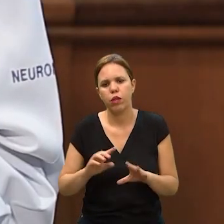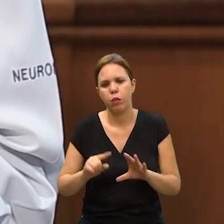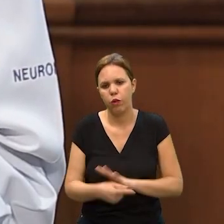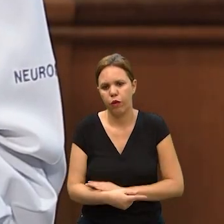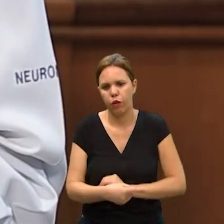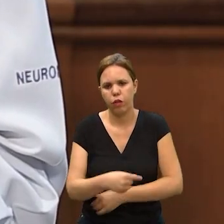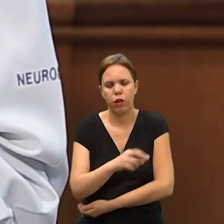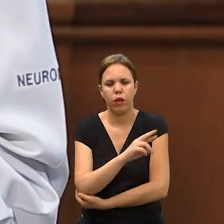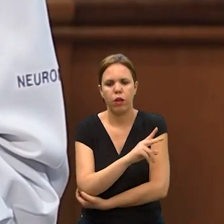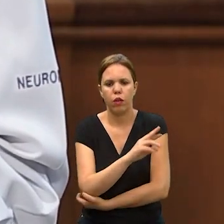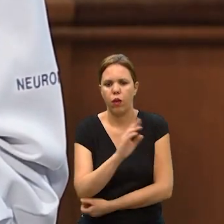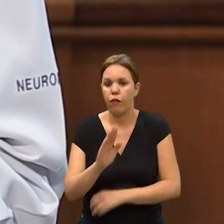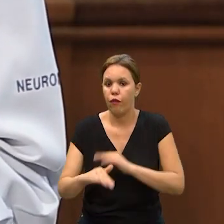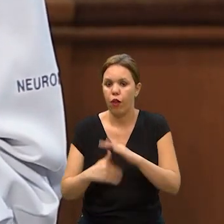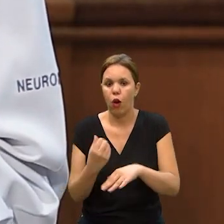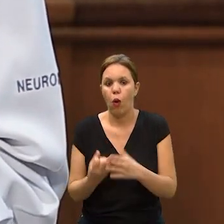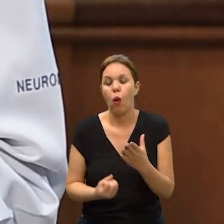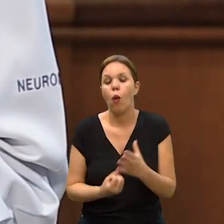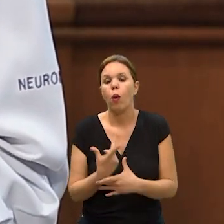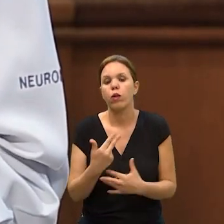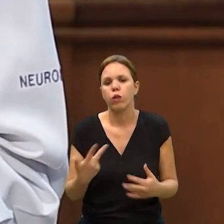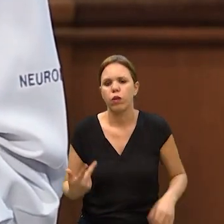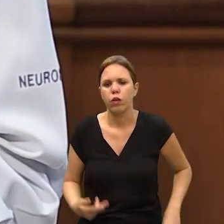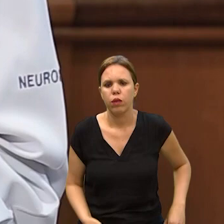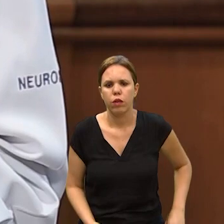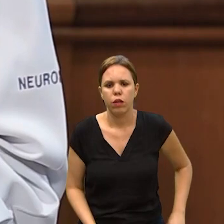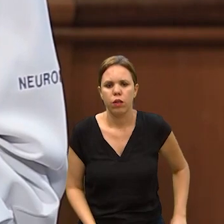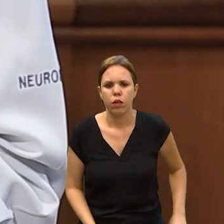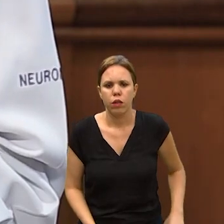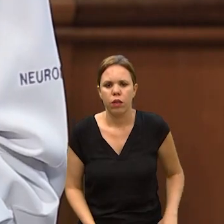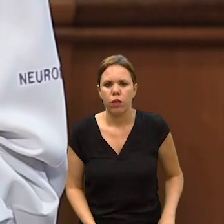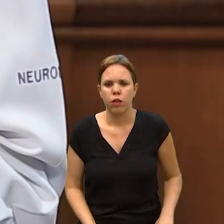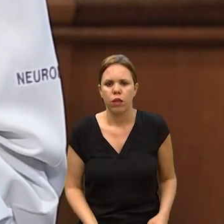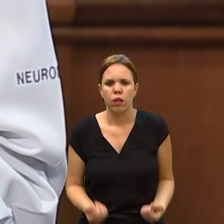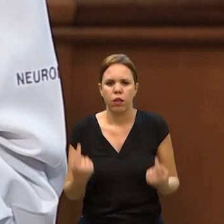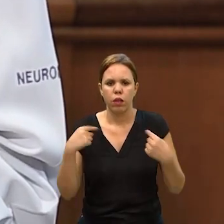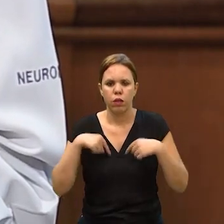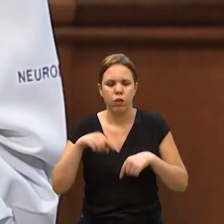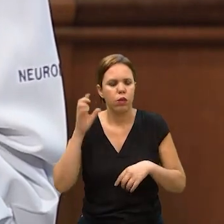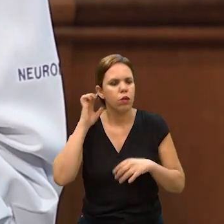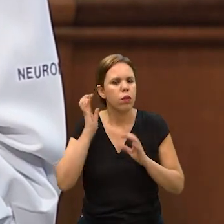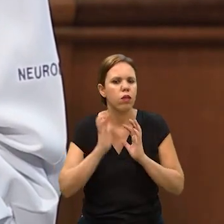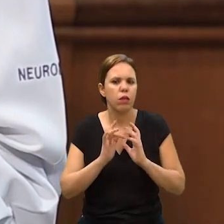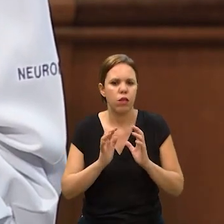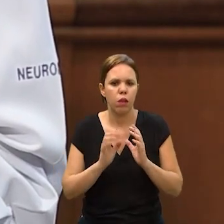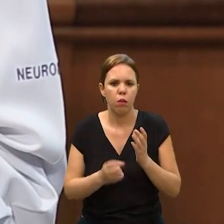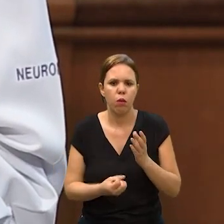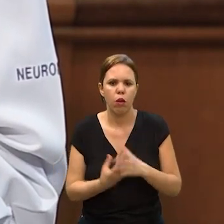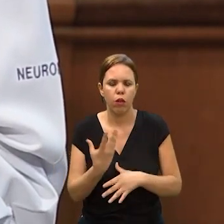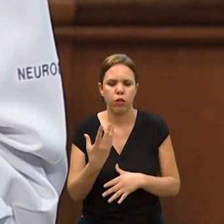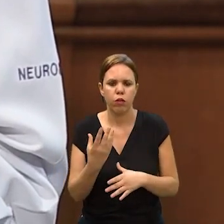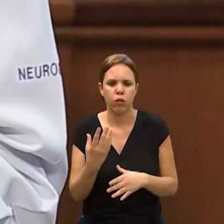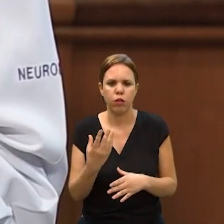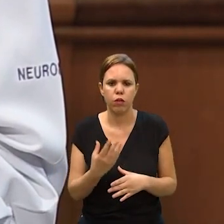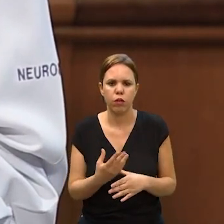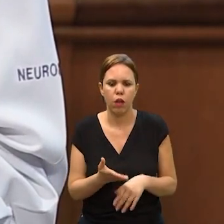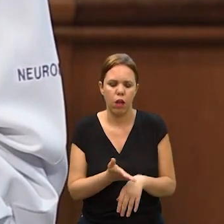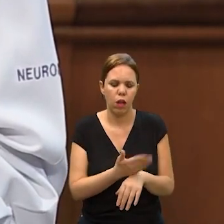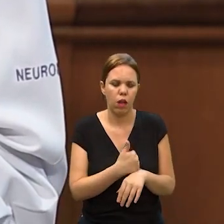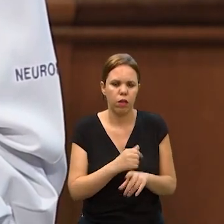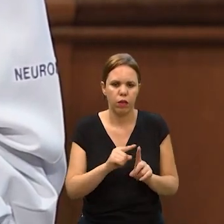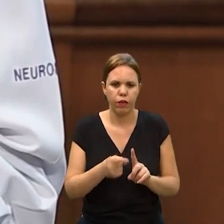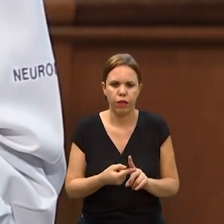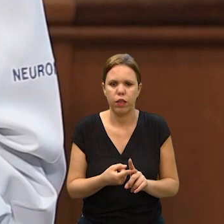ela não é evolutiva. Aconteceu alguma coisa no sistema nervoso central, no cérebro, que pode ter ocorrido